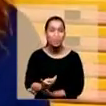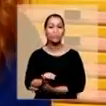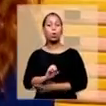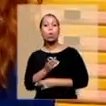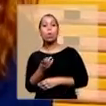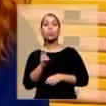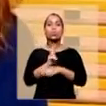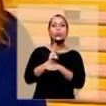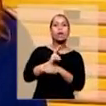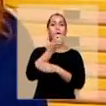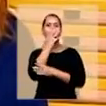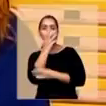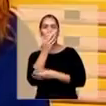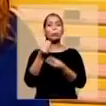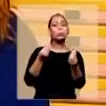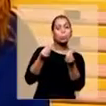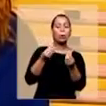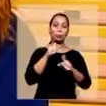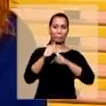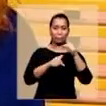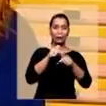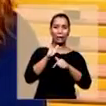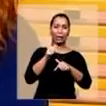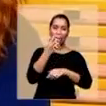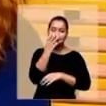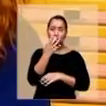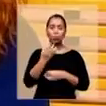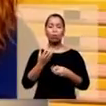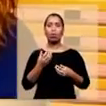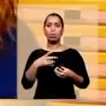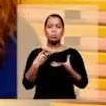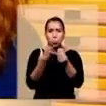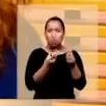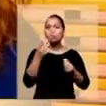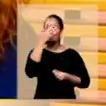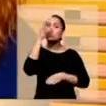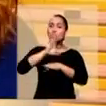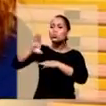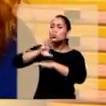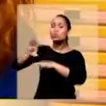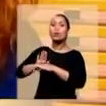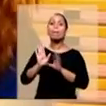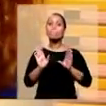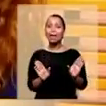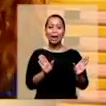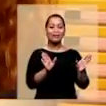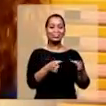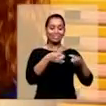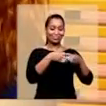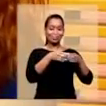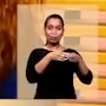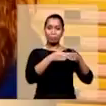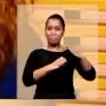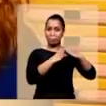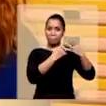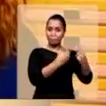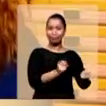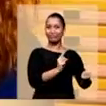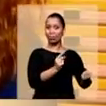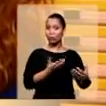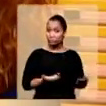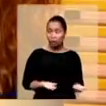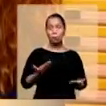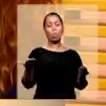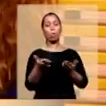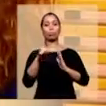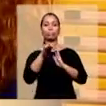trabalhar com pet shop. E aí se cria uma massa de pessoas qualificadas, mas que no mercado não vai absorver. Então hoje